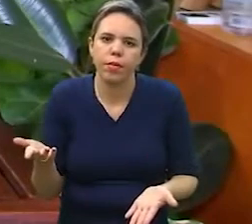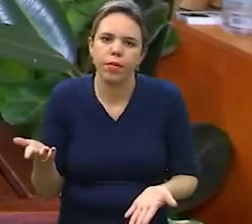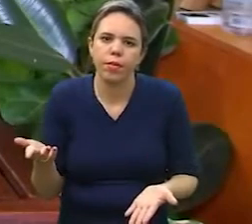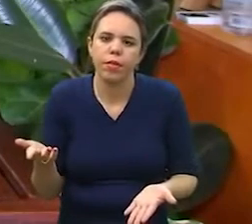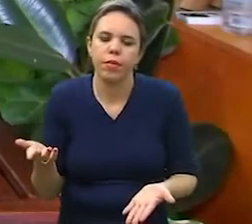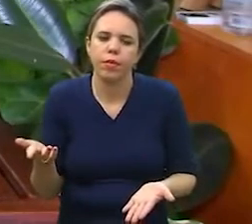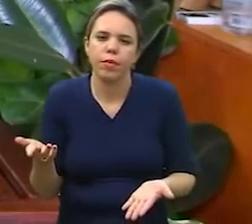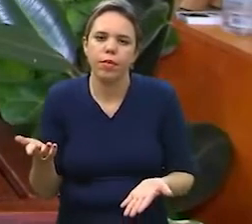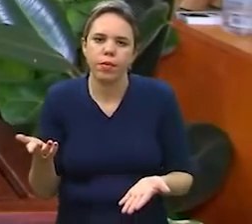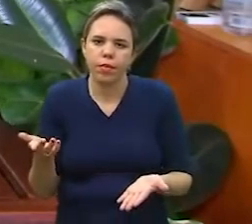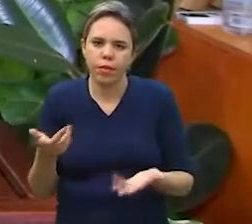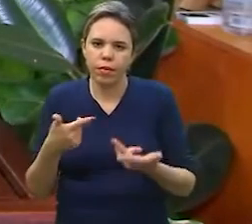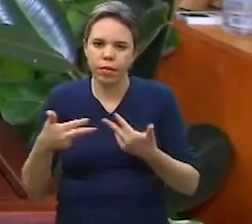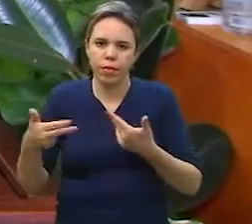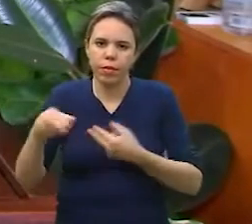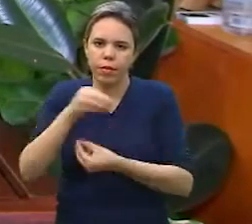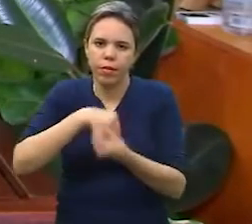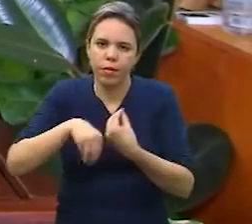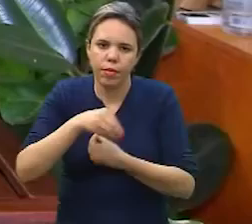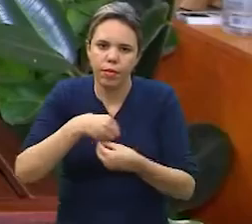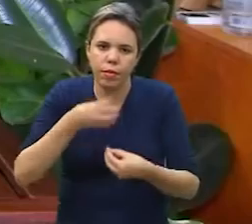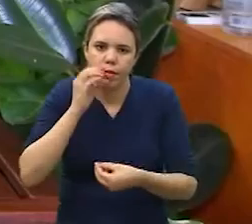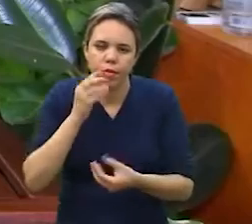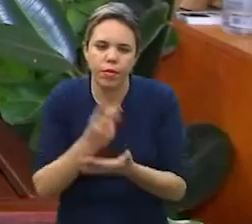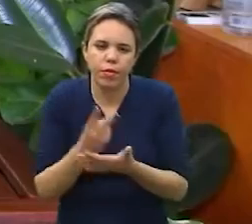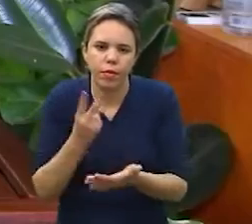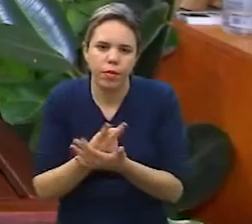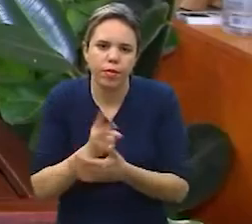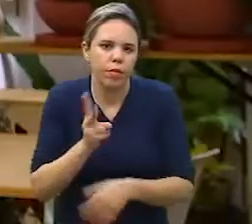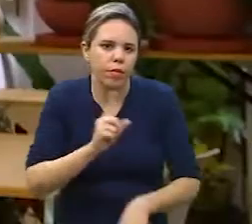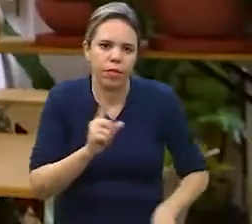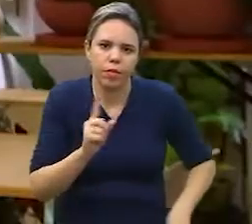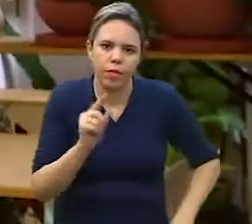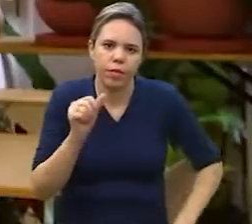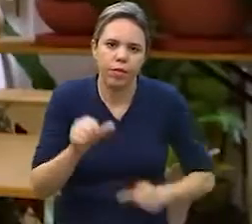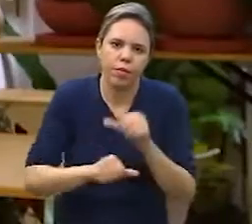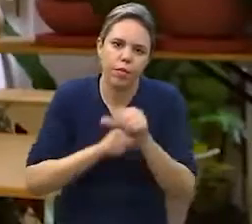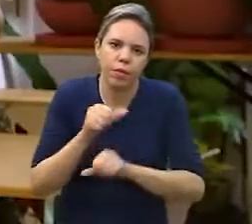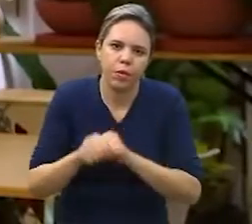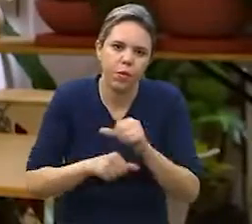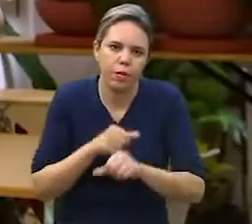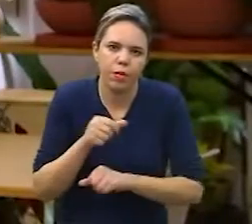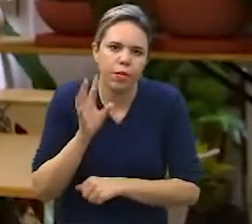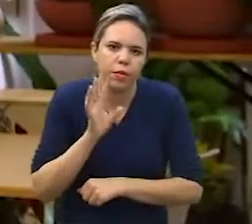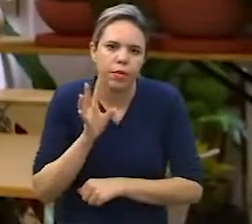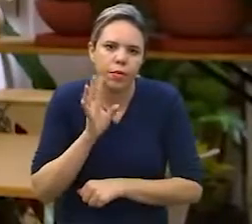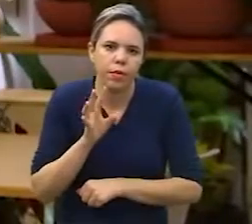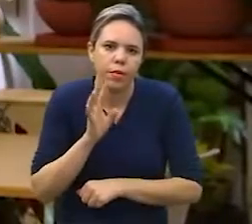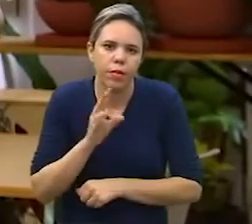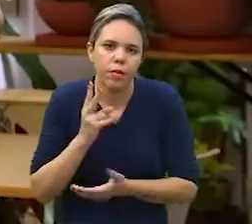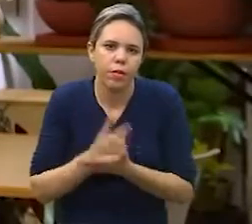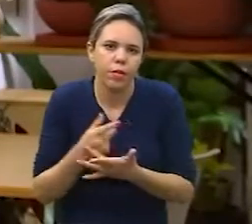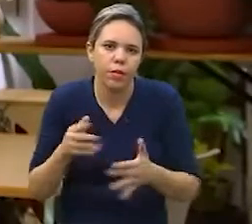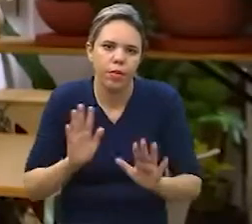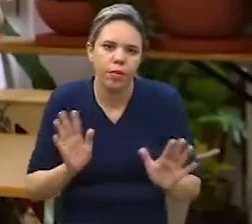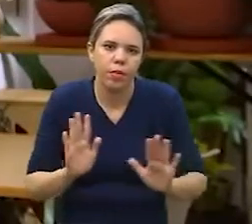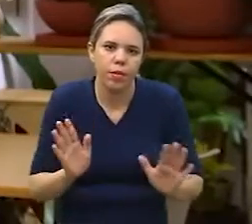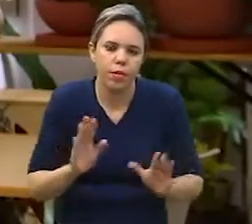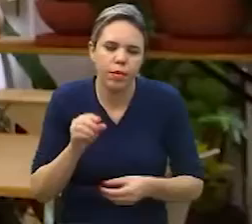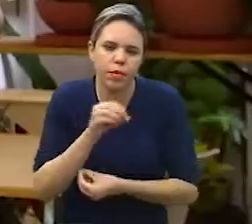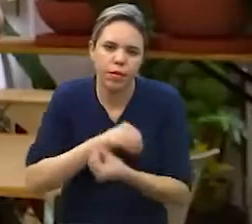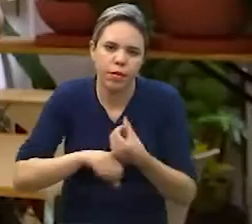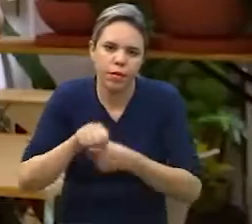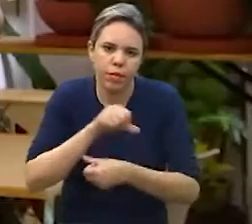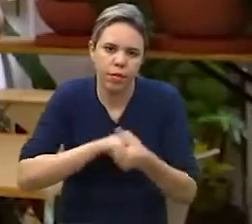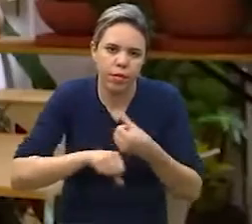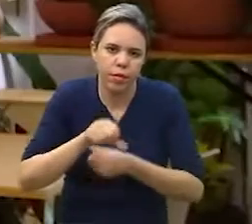gente variar e não precisa tomar a mesma bebida sempre. Sempre. É, esse que é o legal, não fica sempre na mesma coisa.